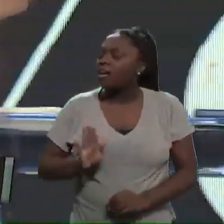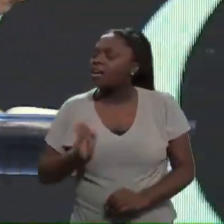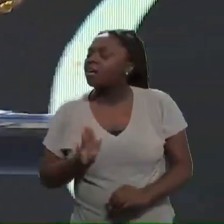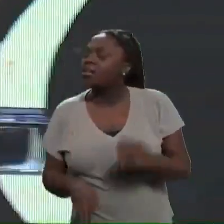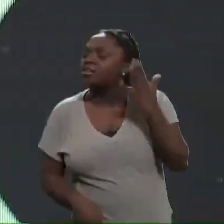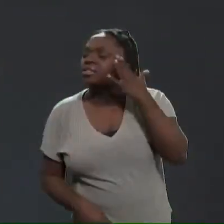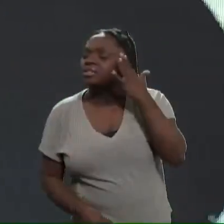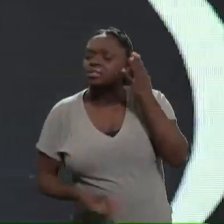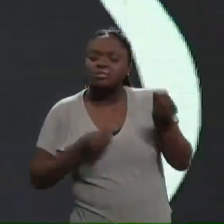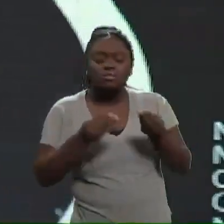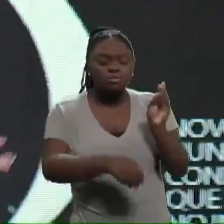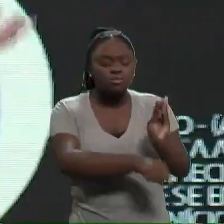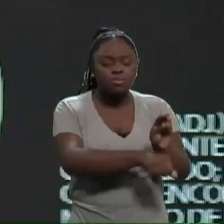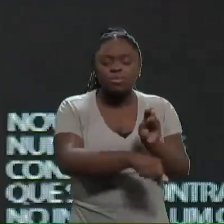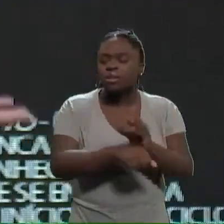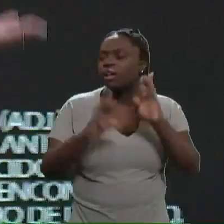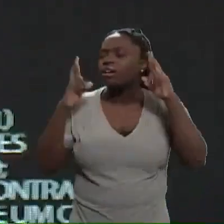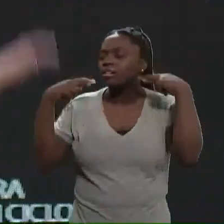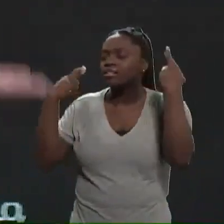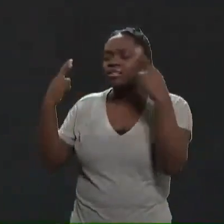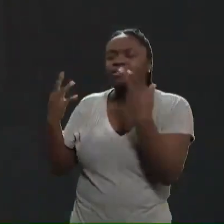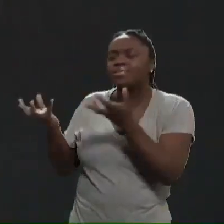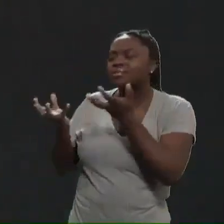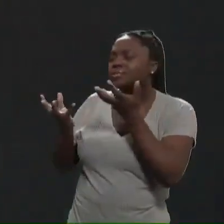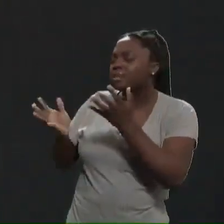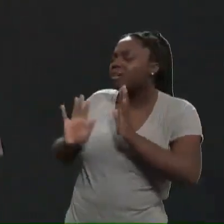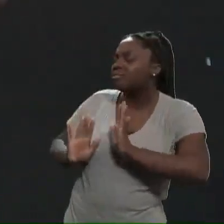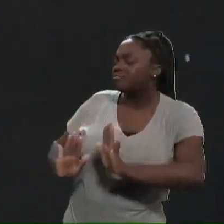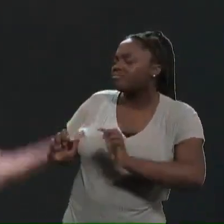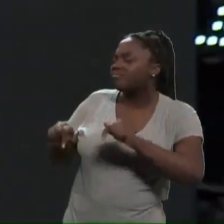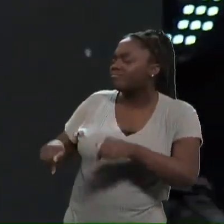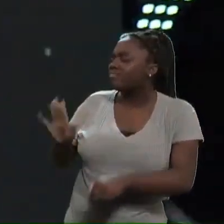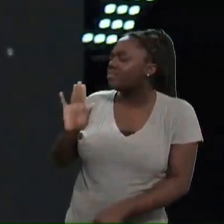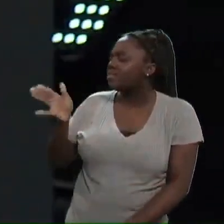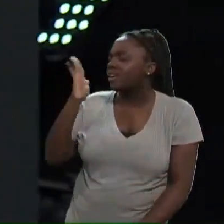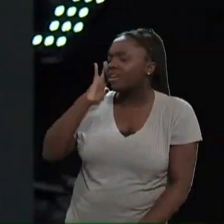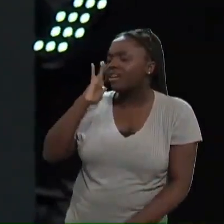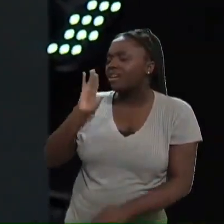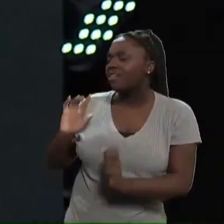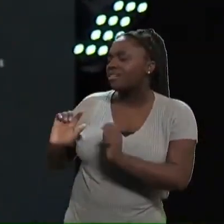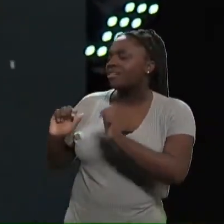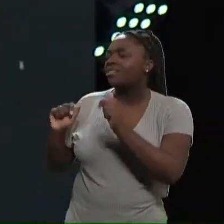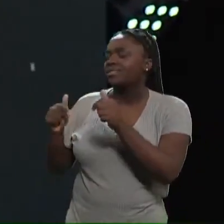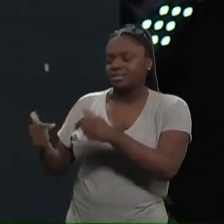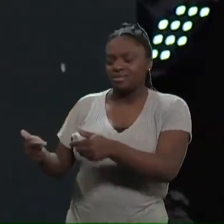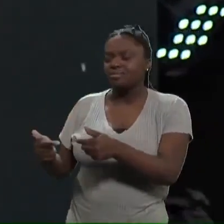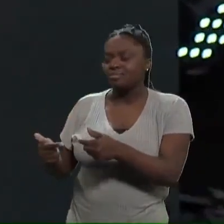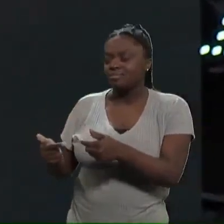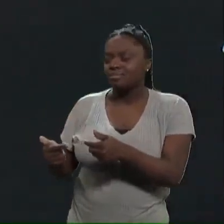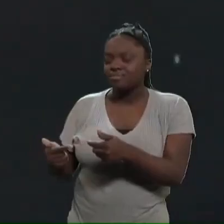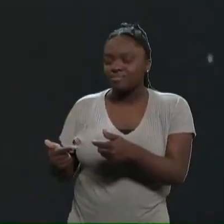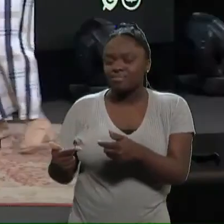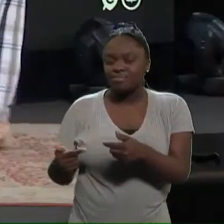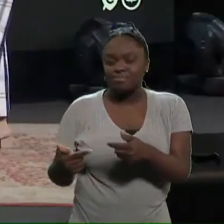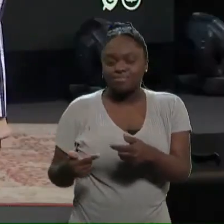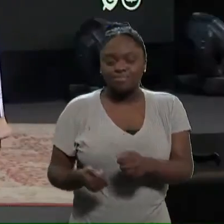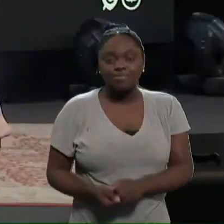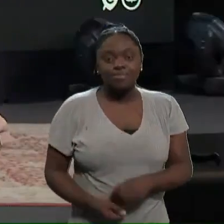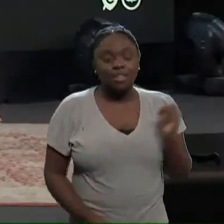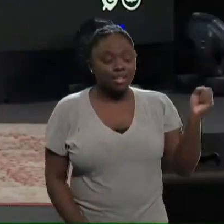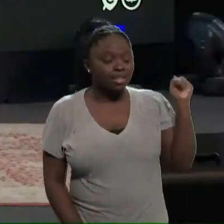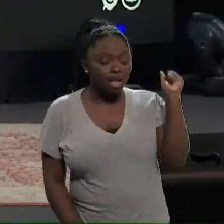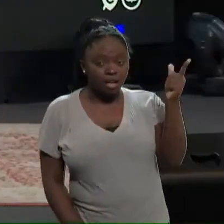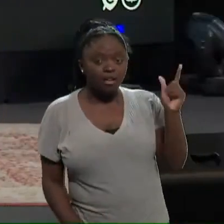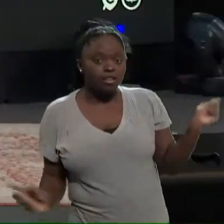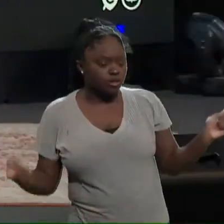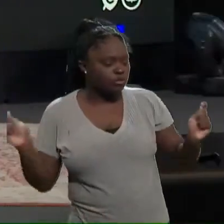como lidar com as ovelhas, me deixa aqui naquilo que eu já sei fazer bem feito. Davi poderia